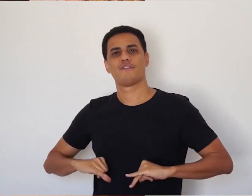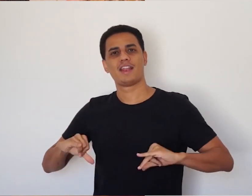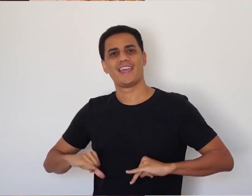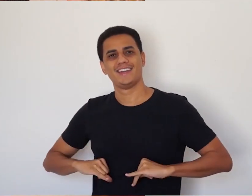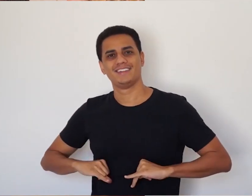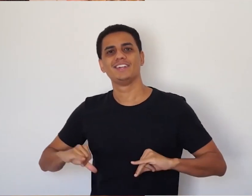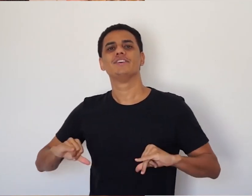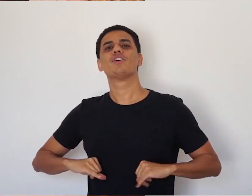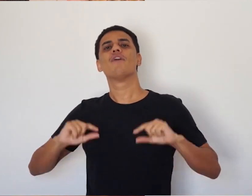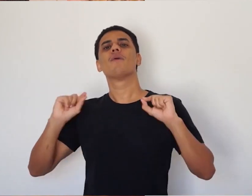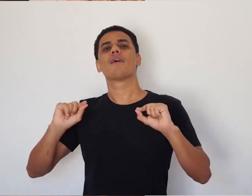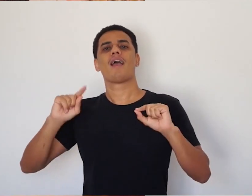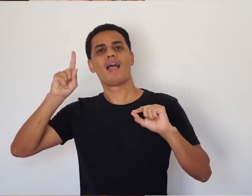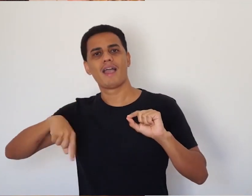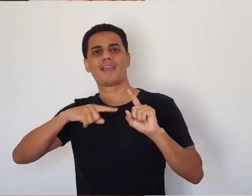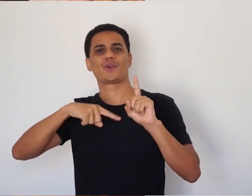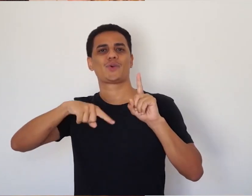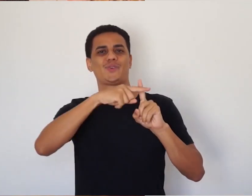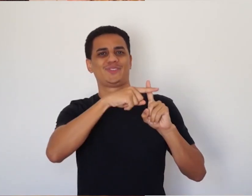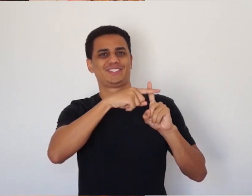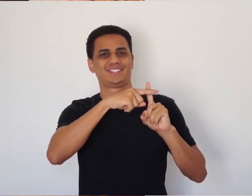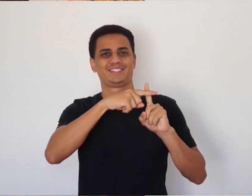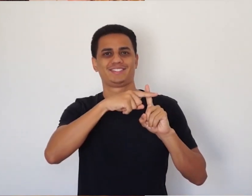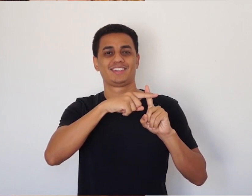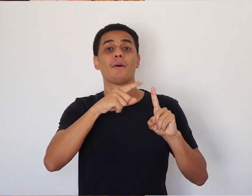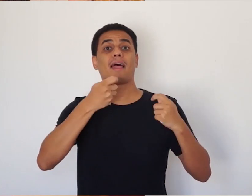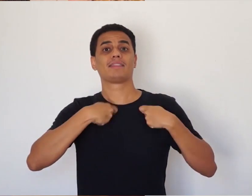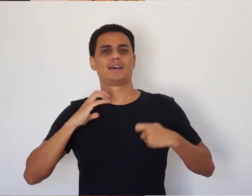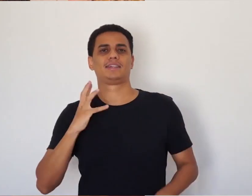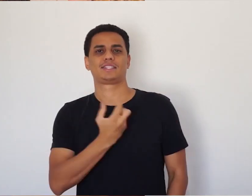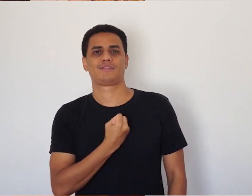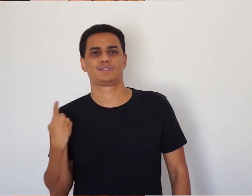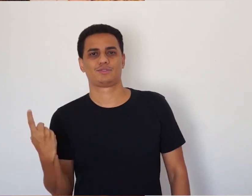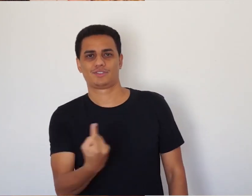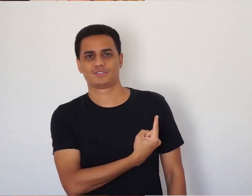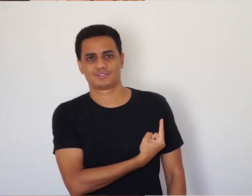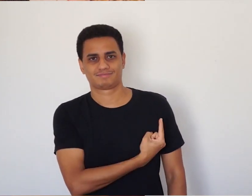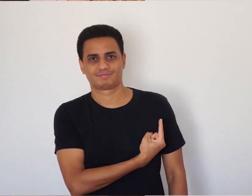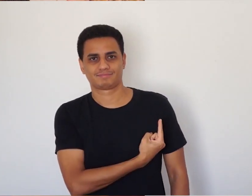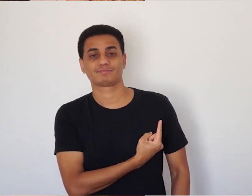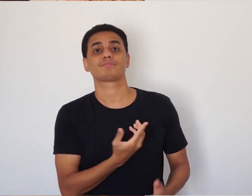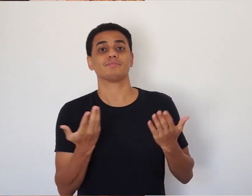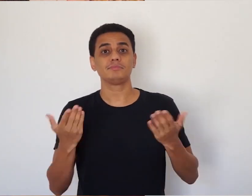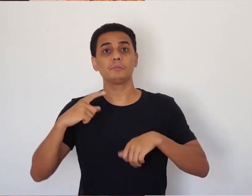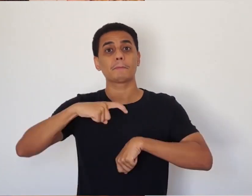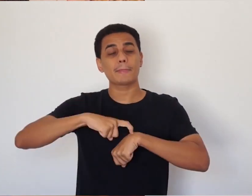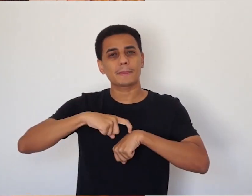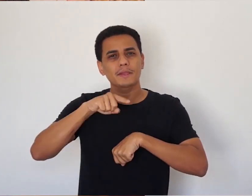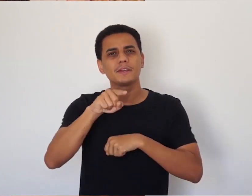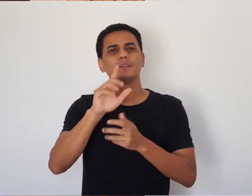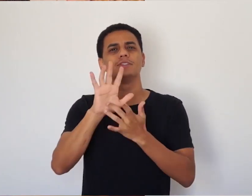ansiosamente antes do meu sofrimento, que seria a cruz, da minha libertação e da sua libertação.